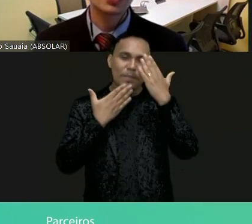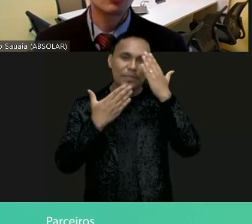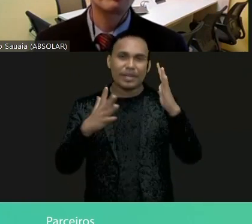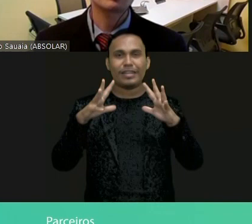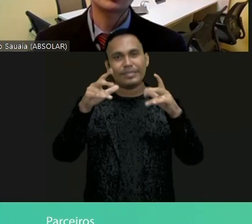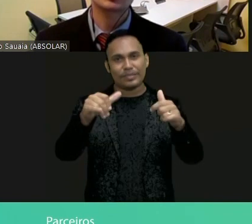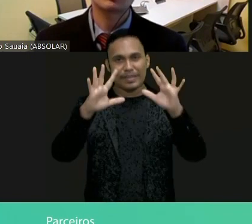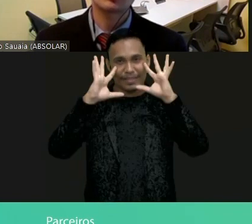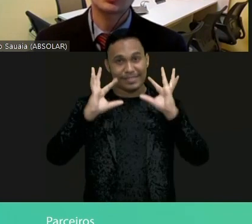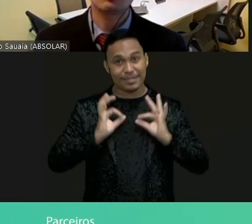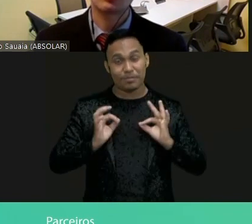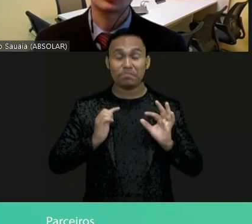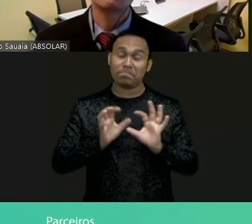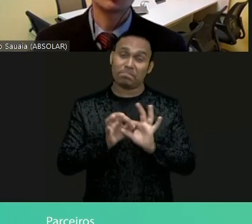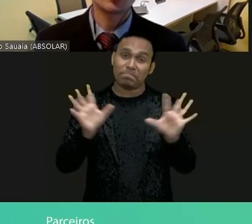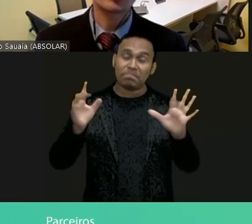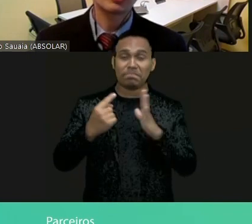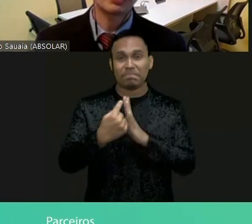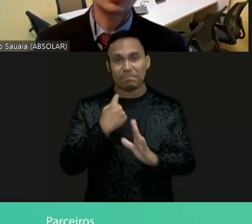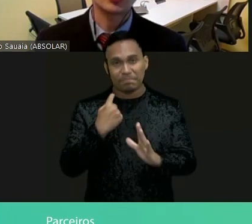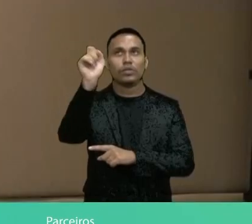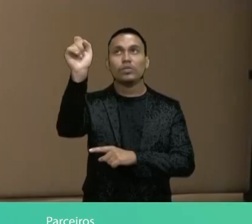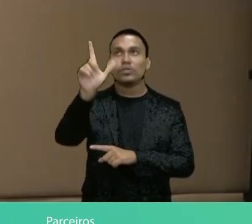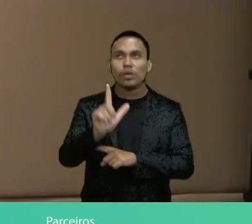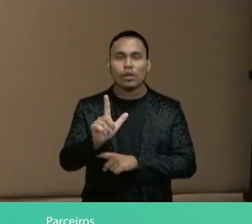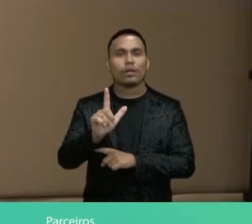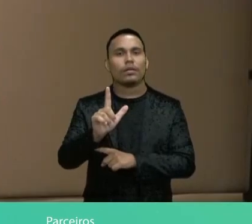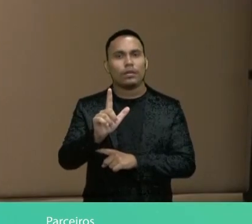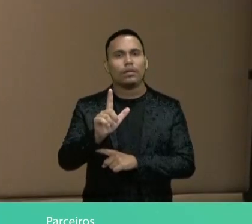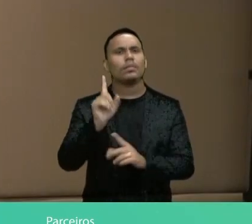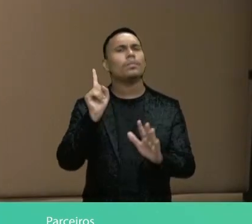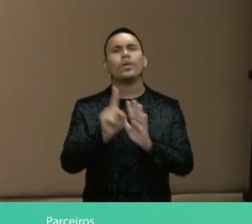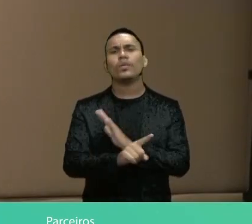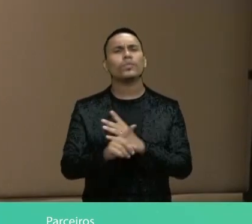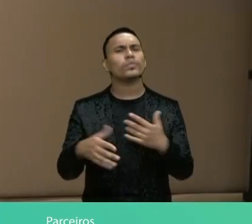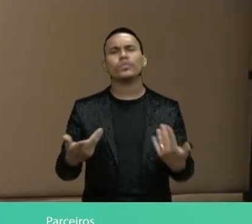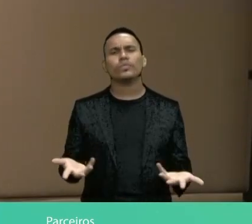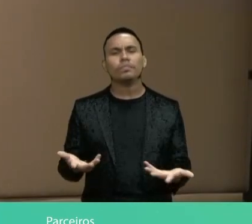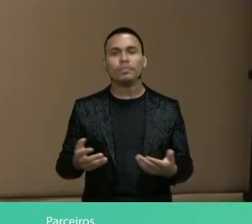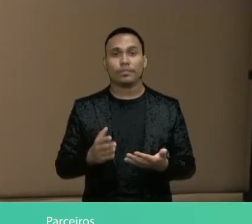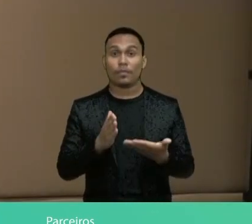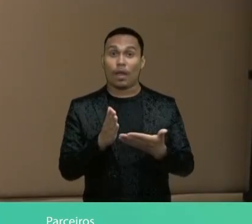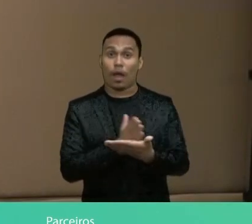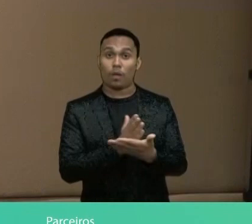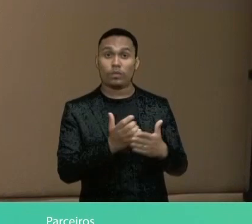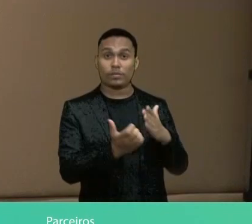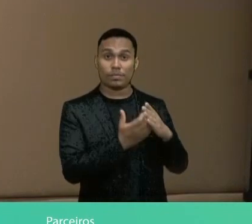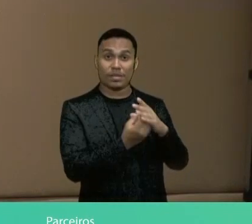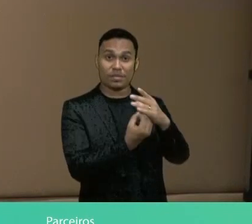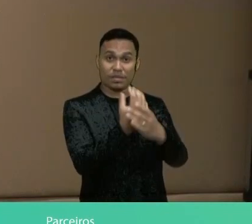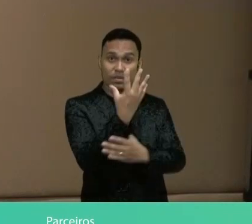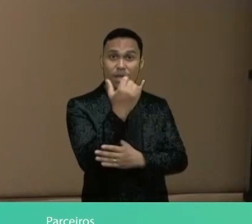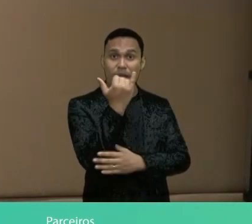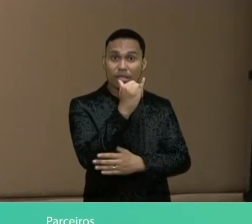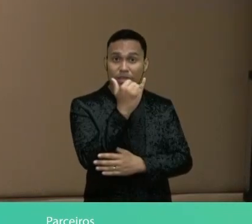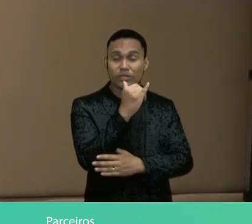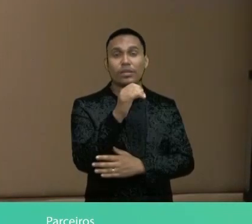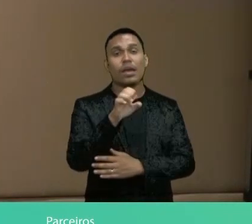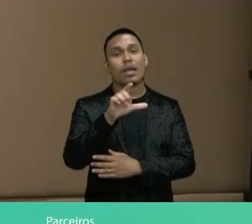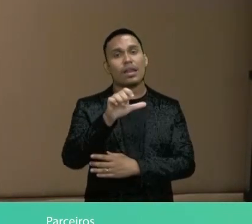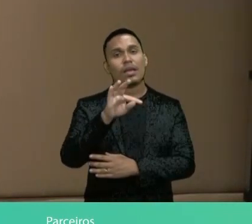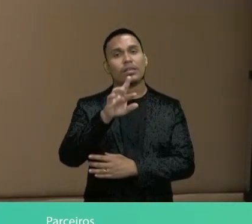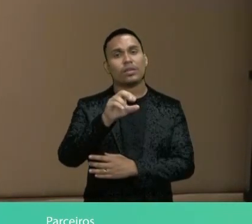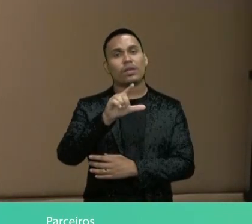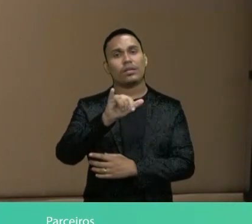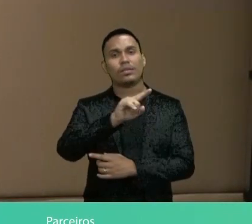very much, everyone, for your attention. Para o nosso debate. Alguns fabricantes de eletrolisadores estão trabalhando em aplicações de